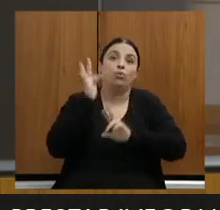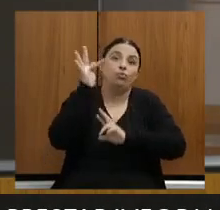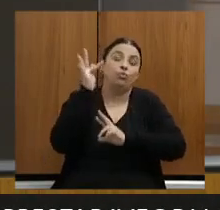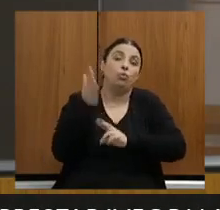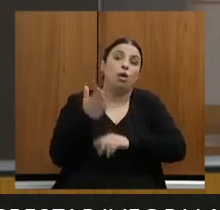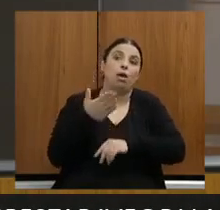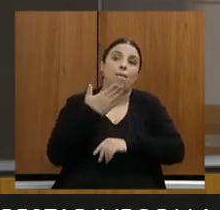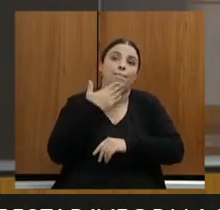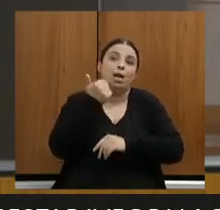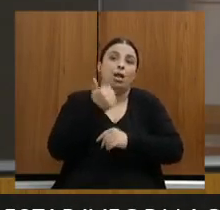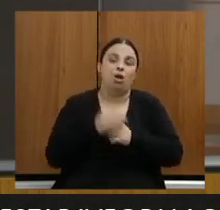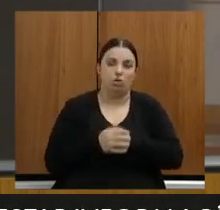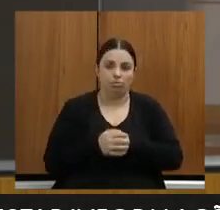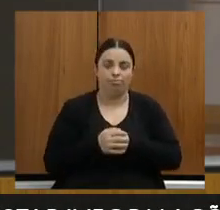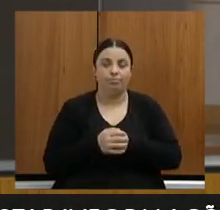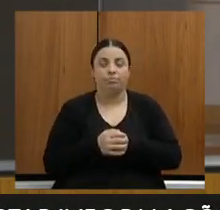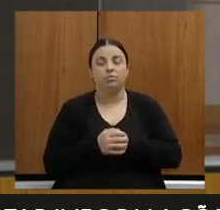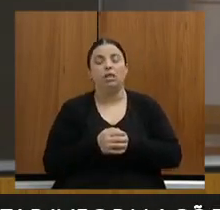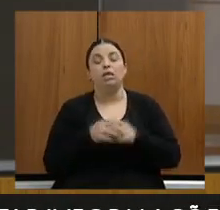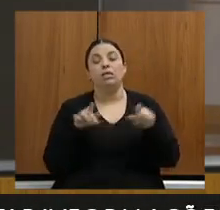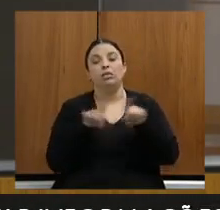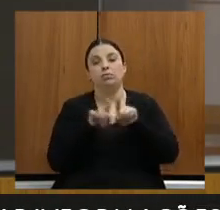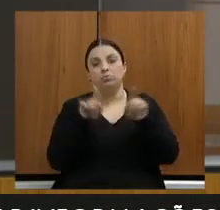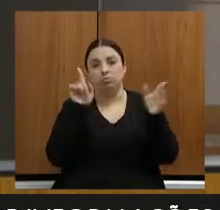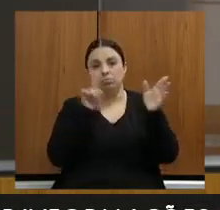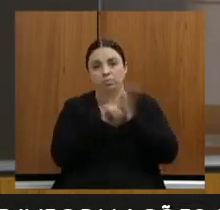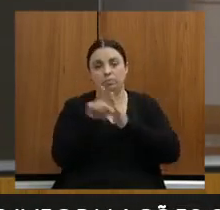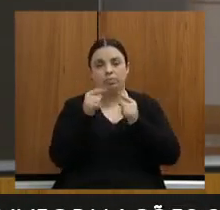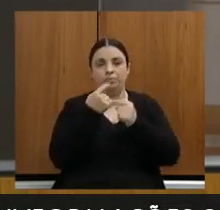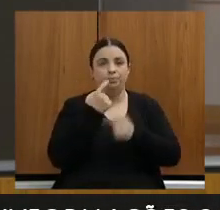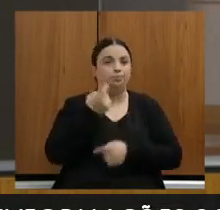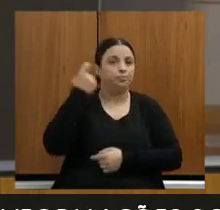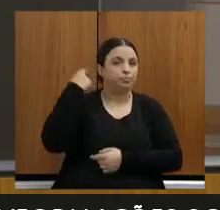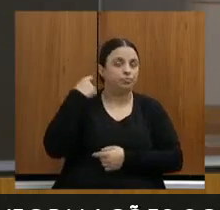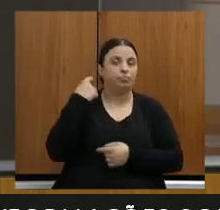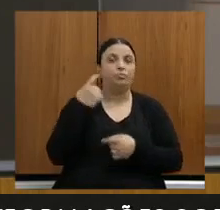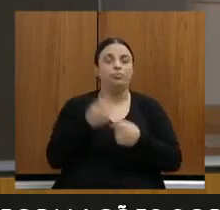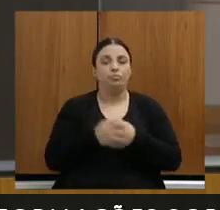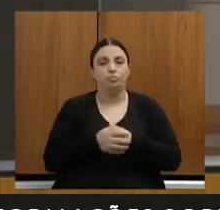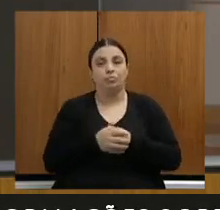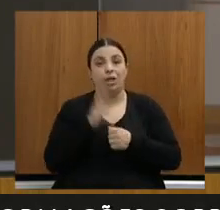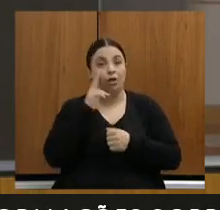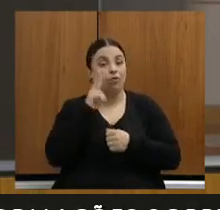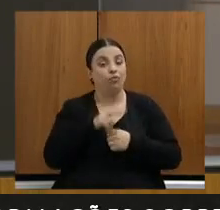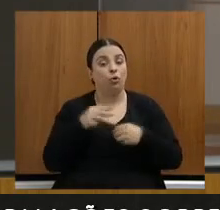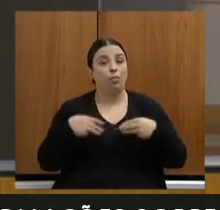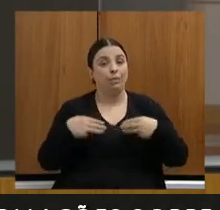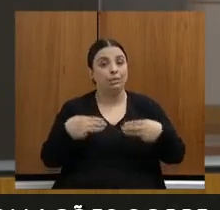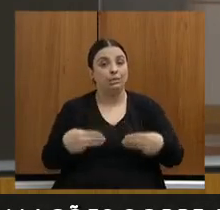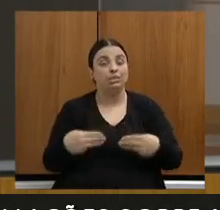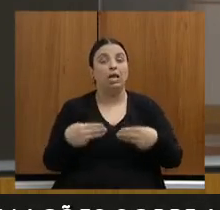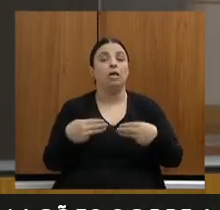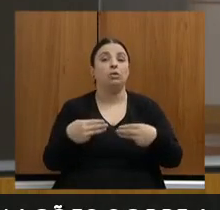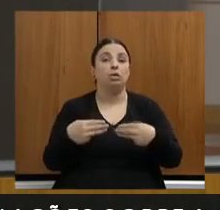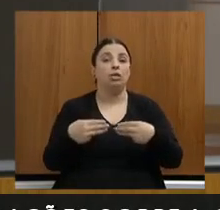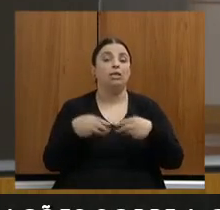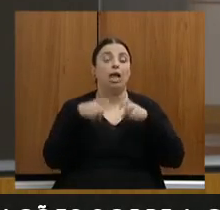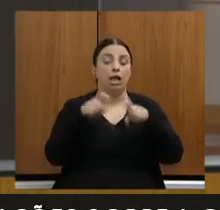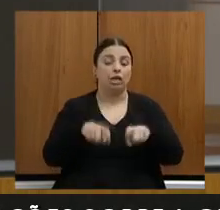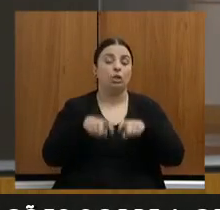eu trago na forma de pergunta há alguns dias atrás nós vimos que o Ministério da Agricultura impôs uma